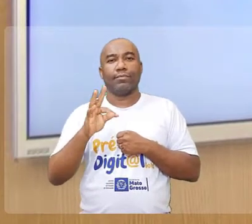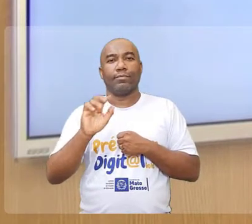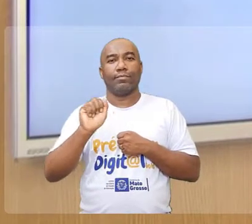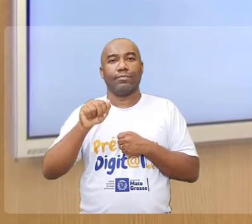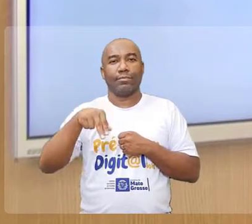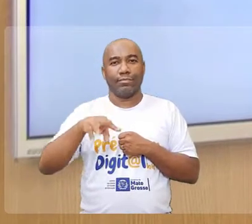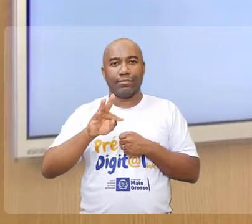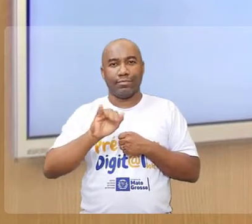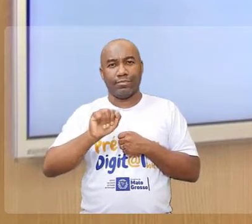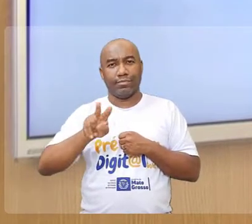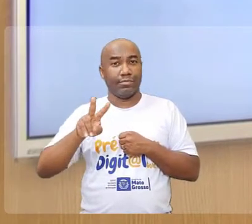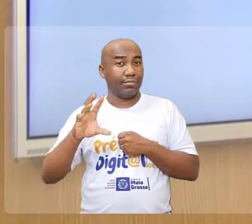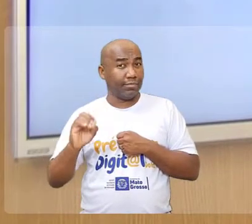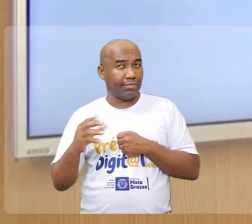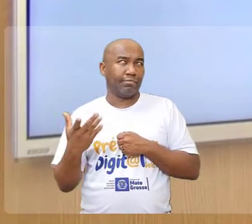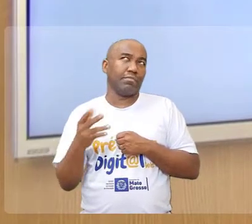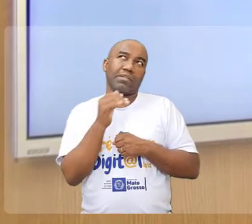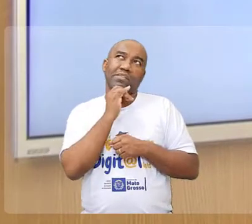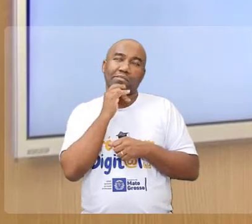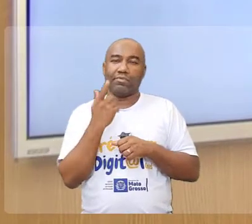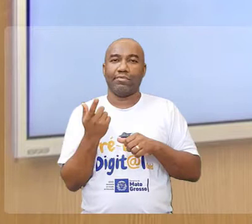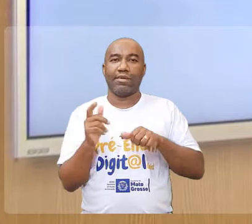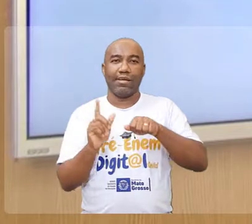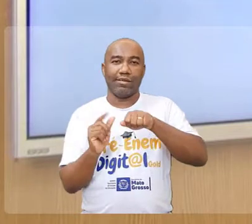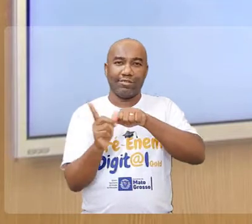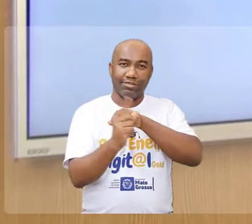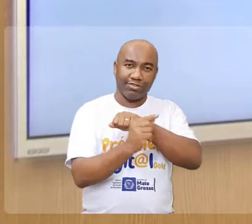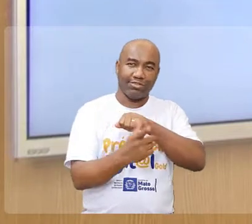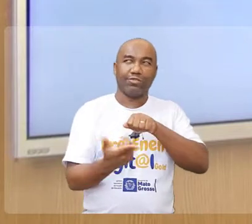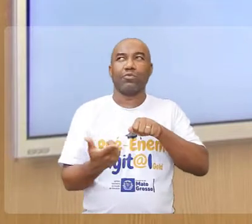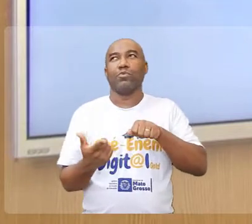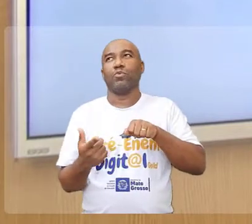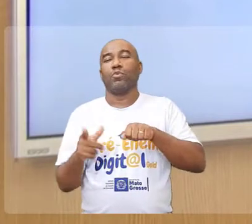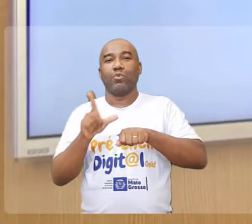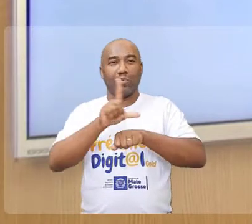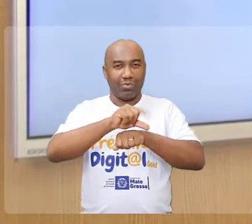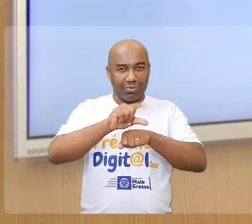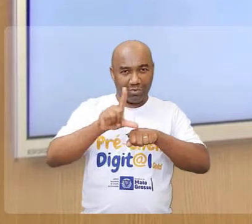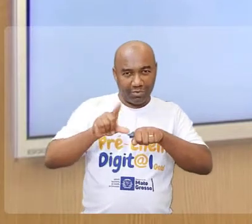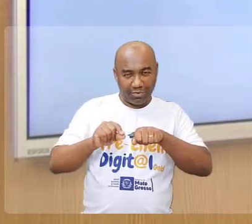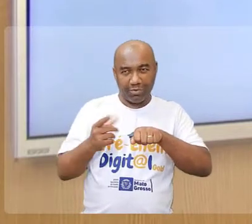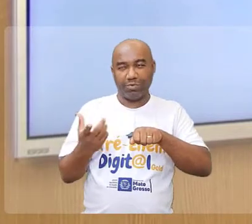um pronome adjetivo, um numeral,